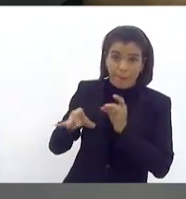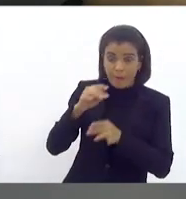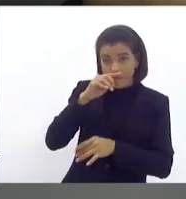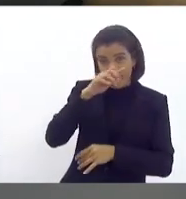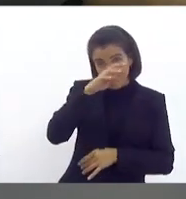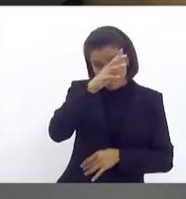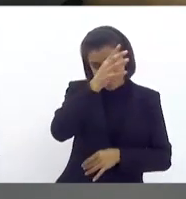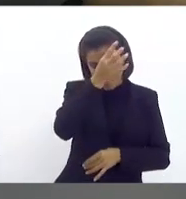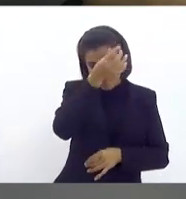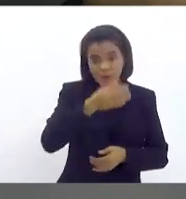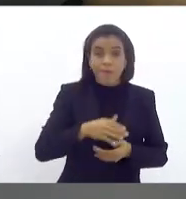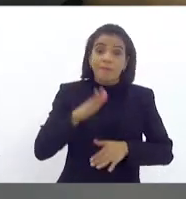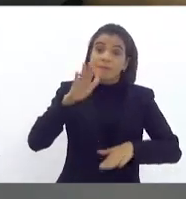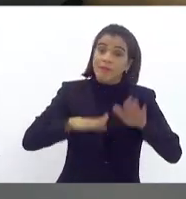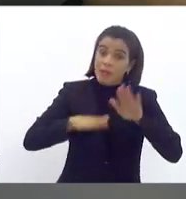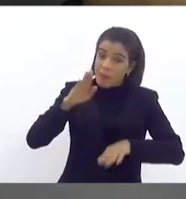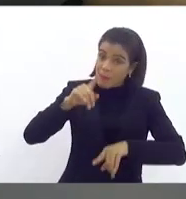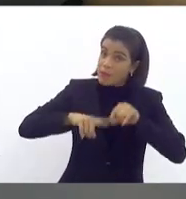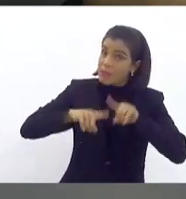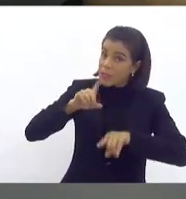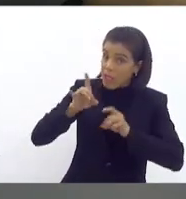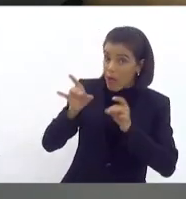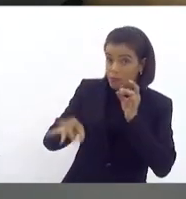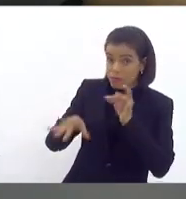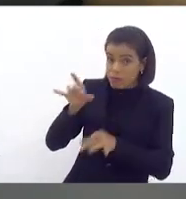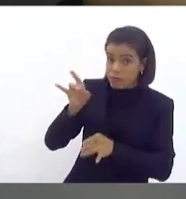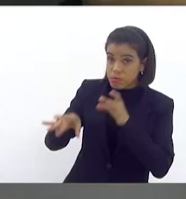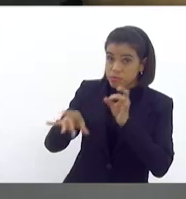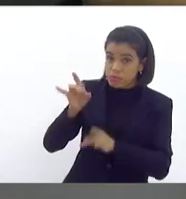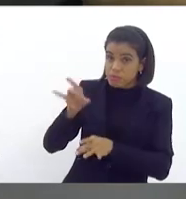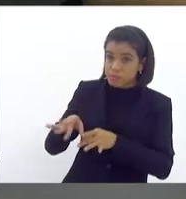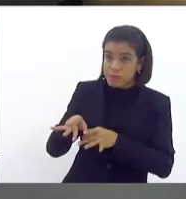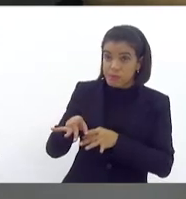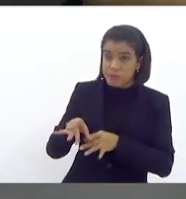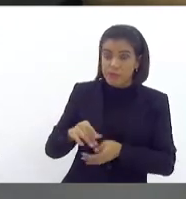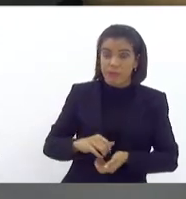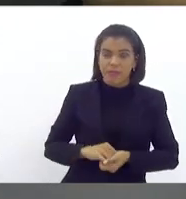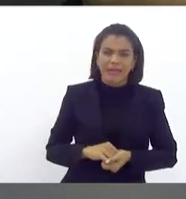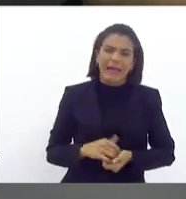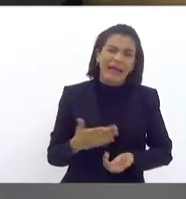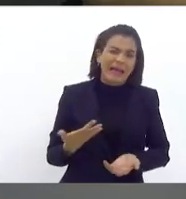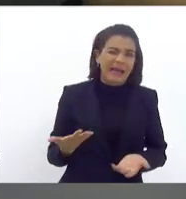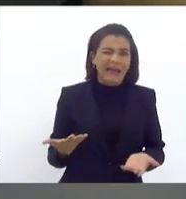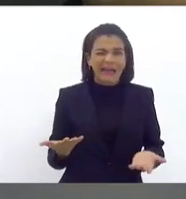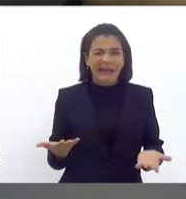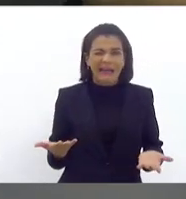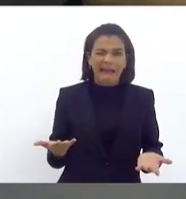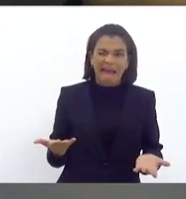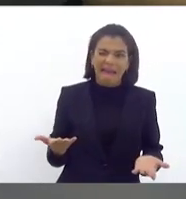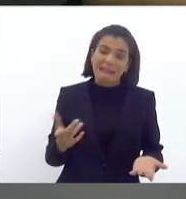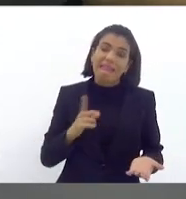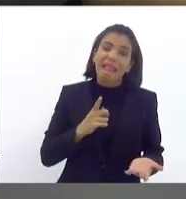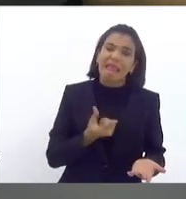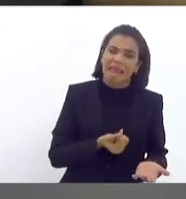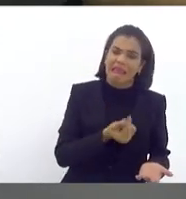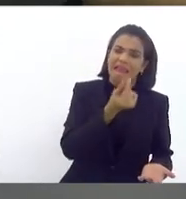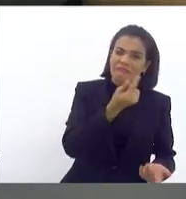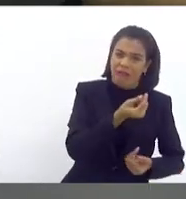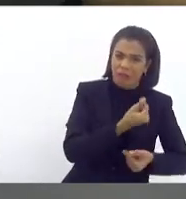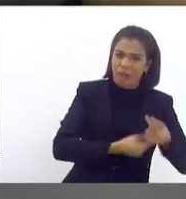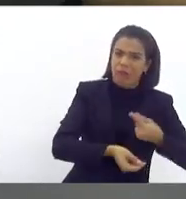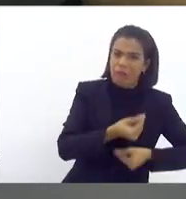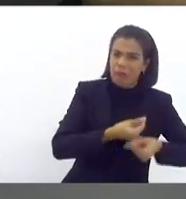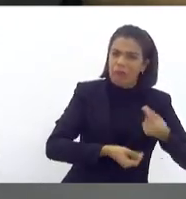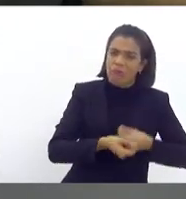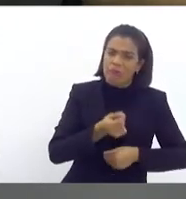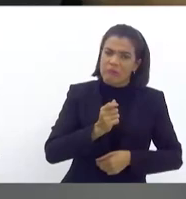prefeituras, custo ou está... lucro, a depender do resíduo. Não, mas o poder público normalmente... O resíduo tem um valor econômico.